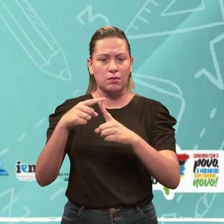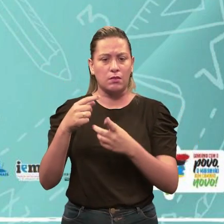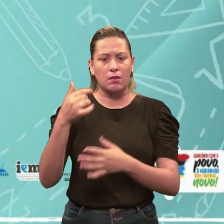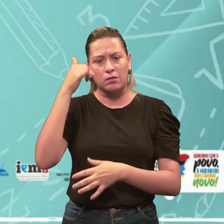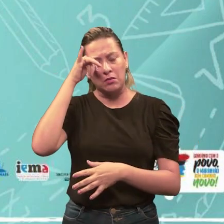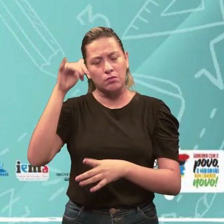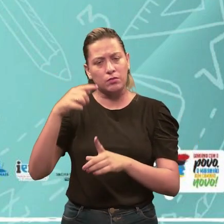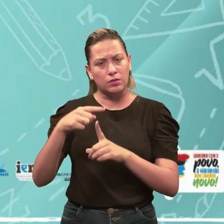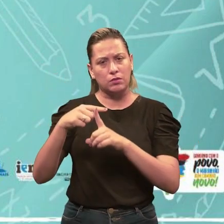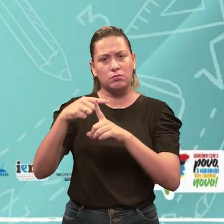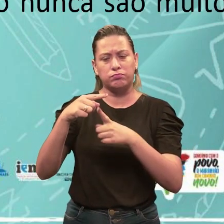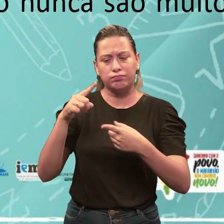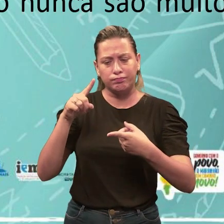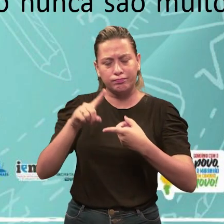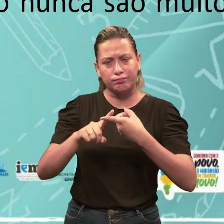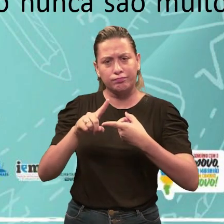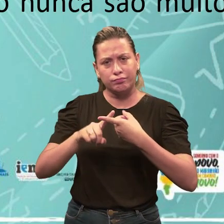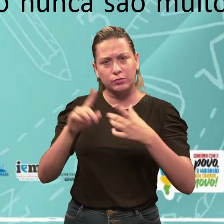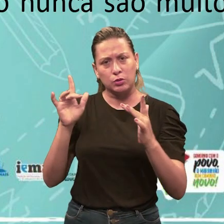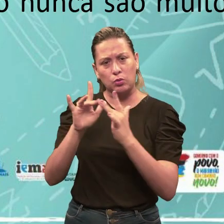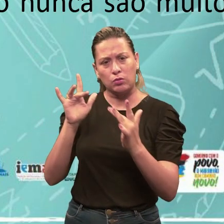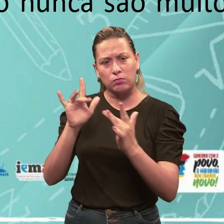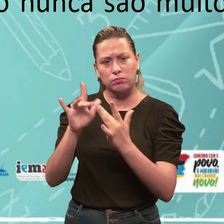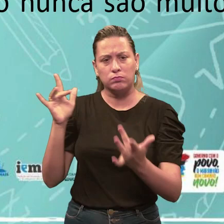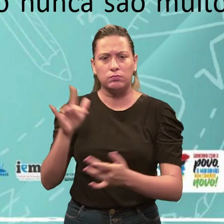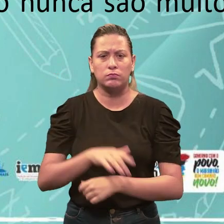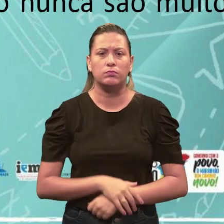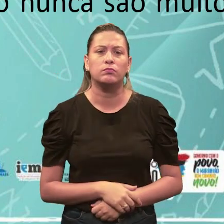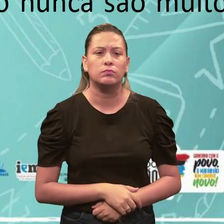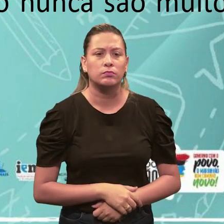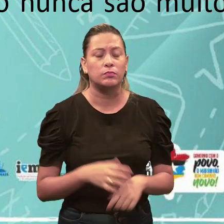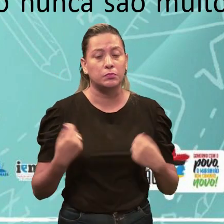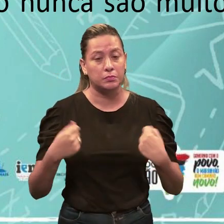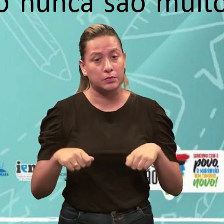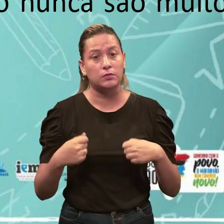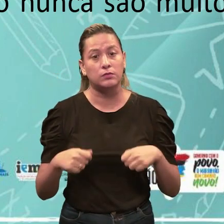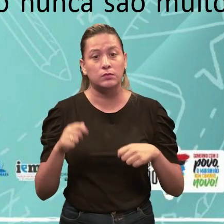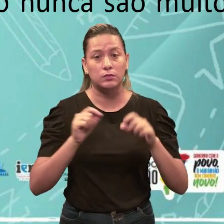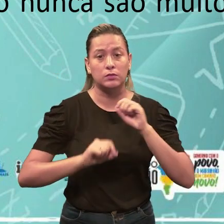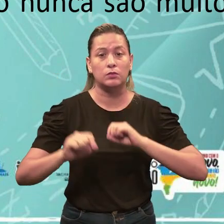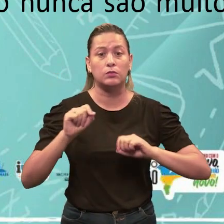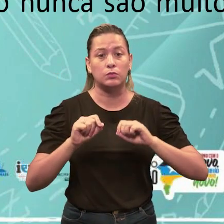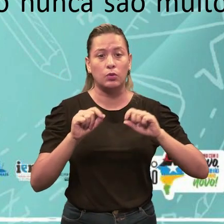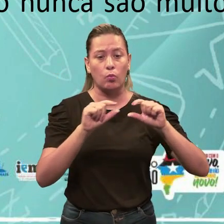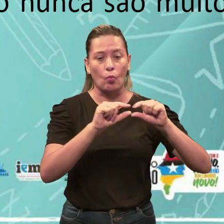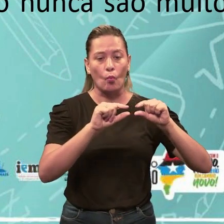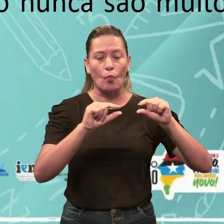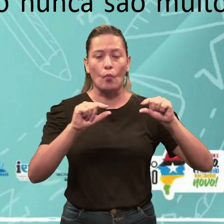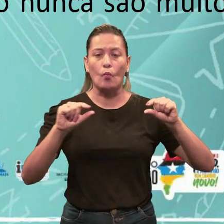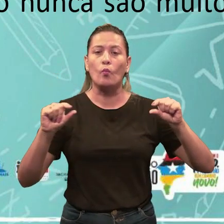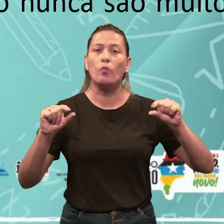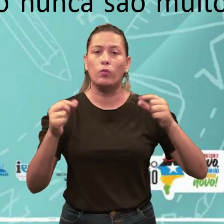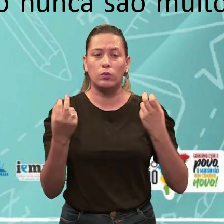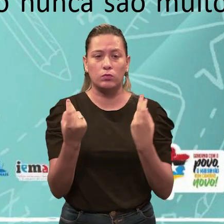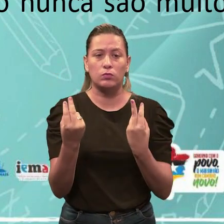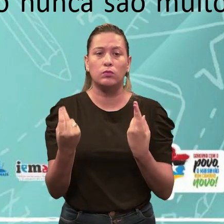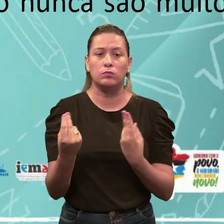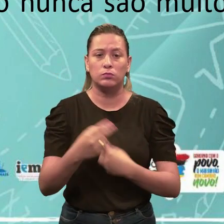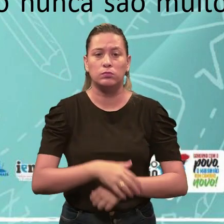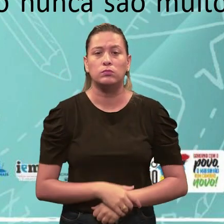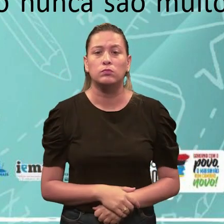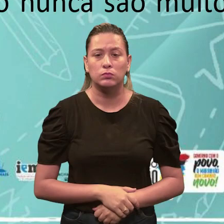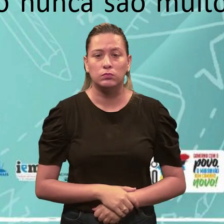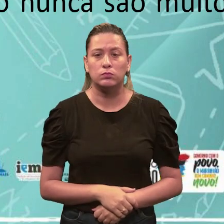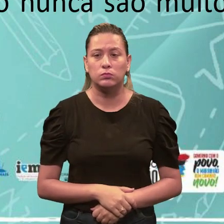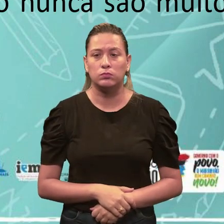não se cruzarão. Evitar usar traços de várias espessuras, né? Tem que se usar os tracinhos numa única